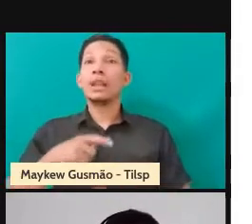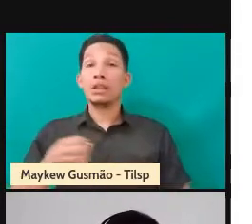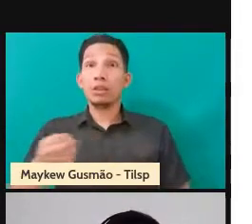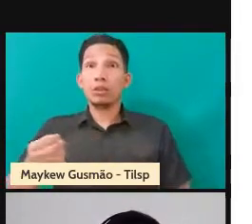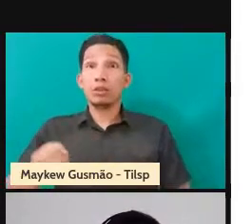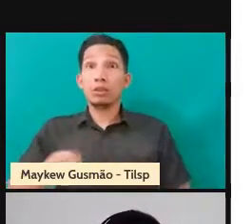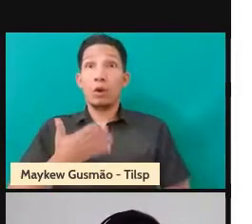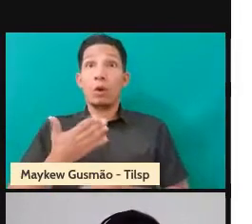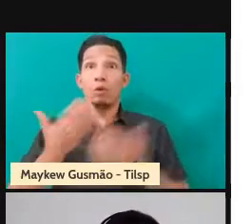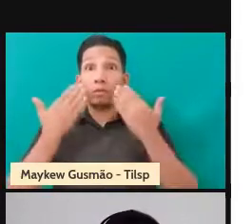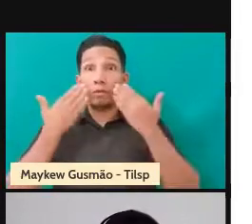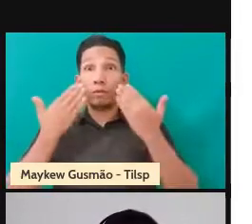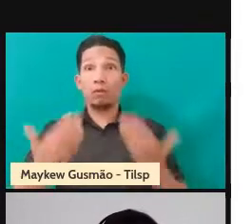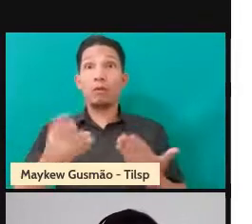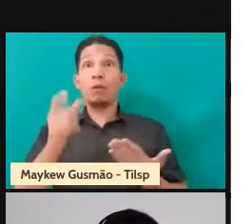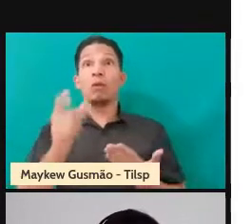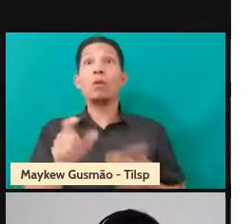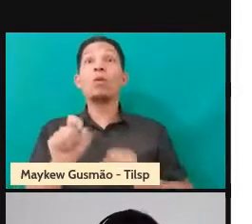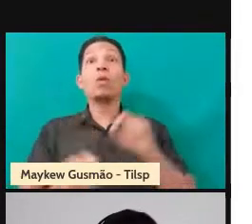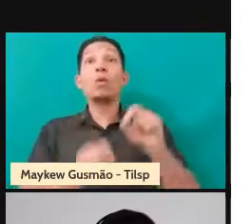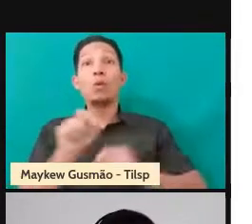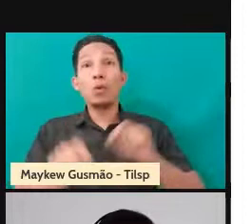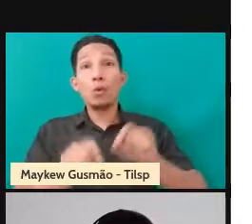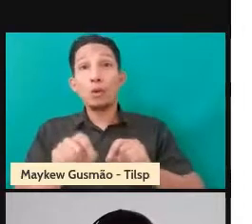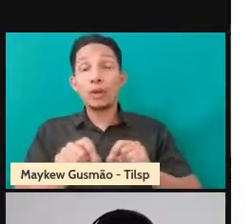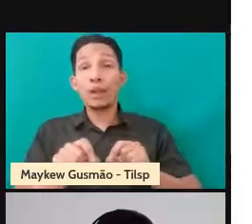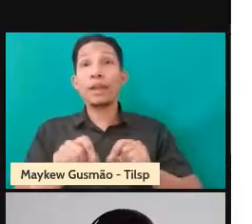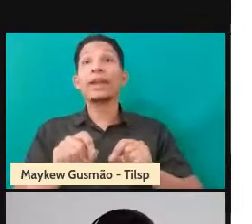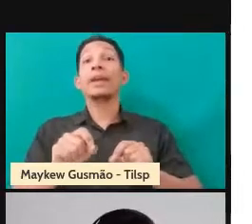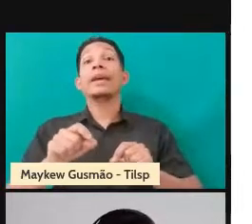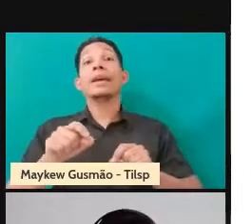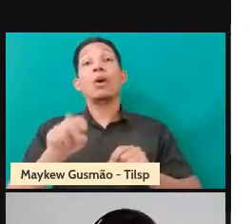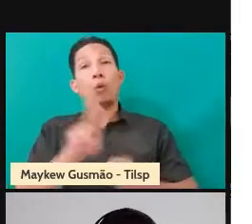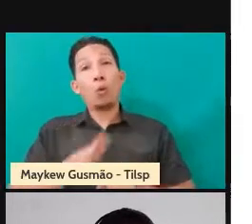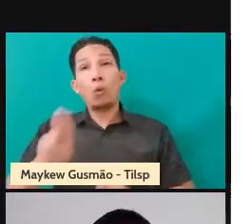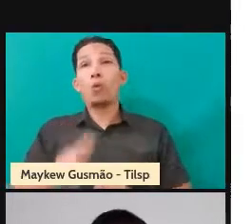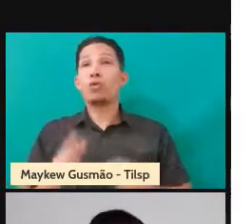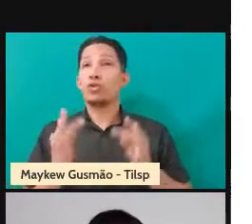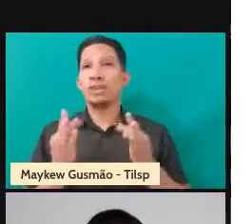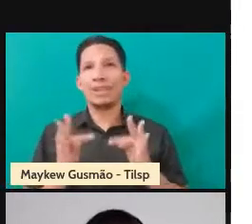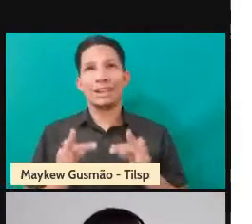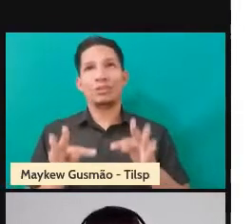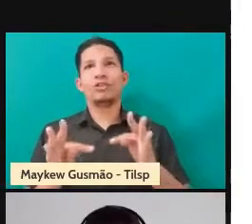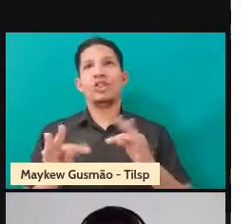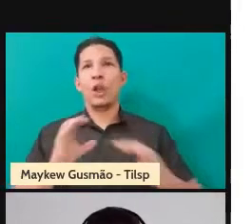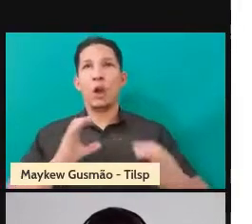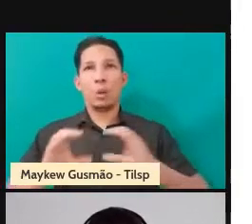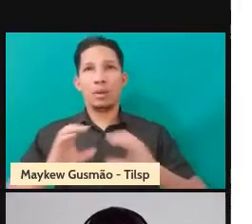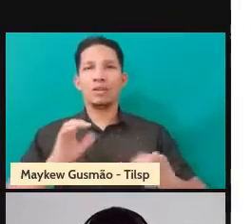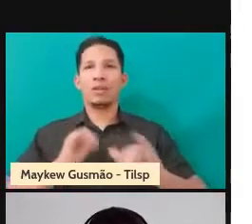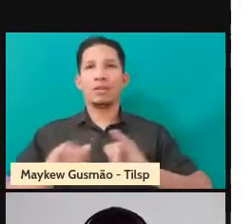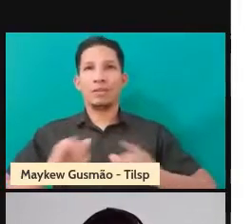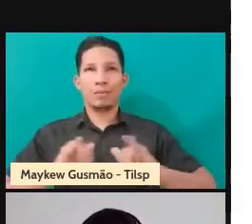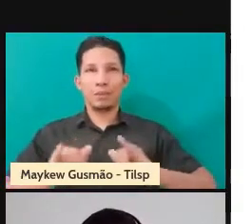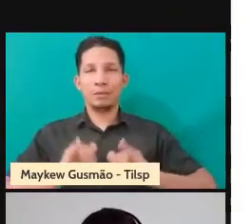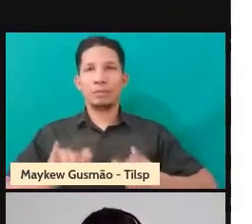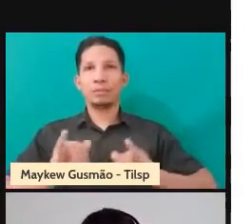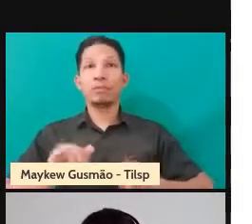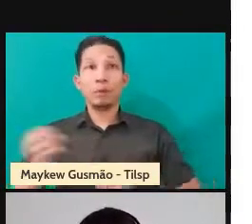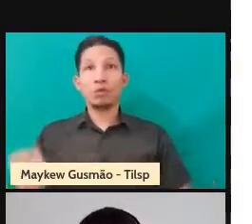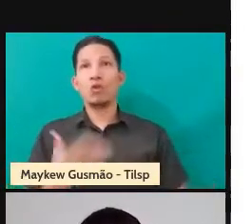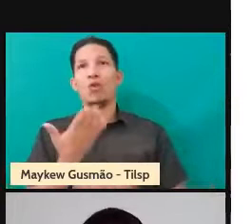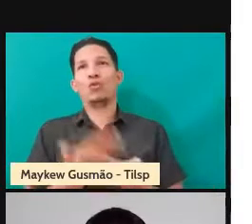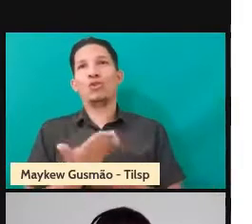que inclui o uso de tecnologias da comunicação e informação. Então, a gente tem um novo campo de estudos, além